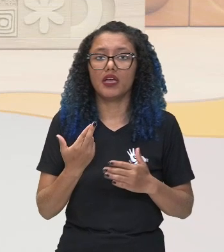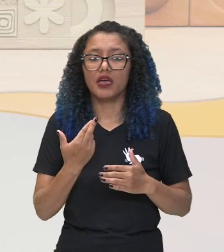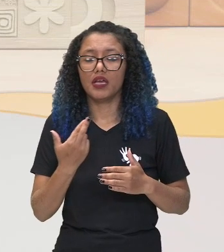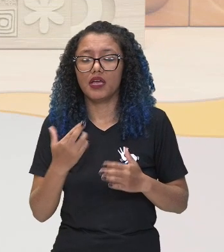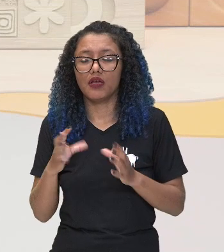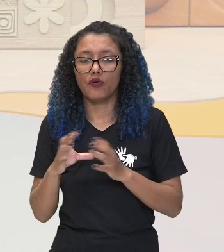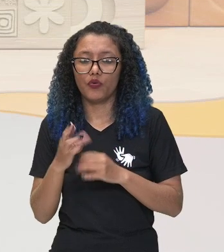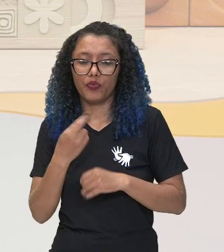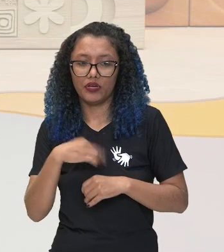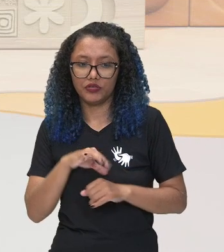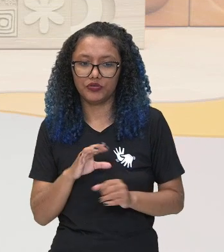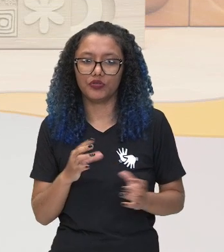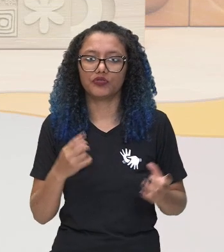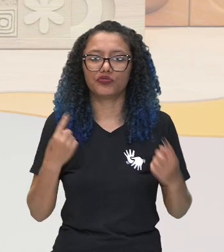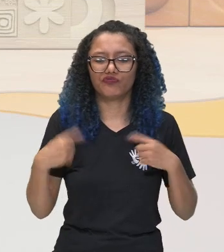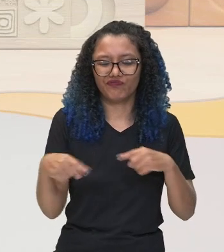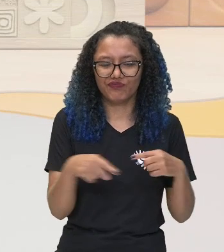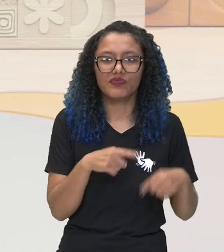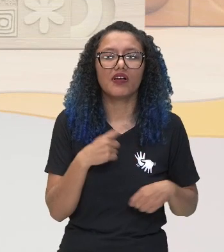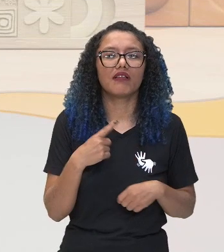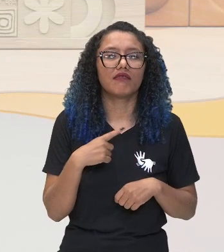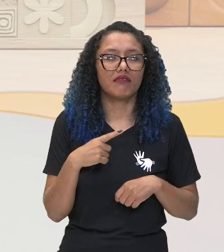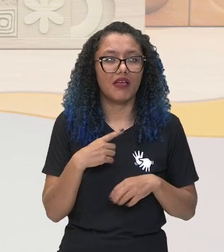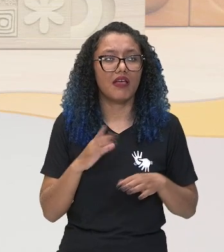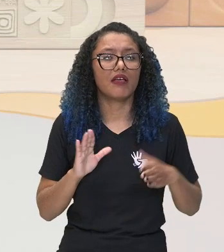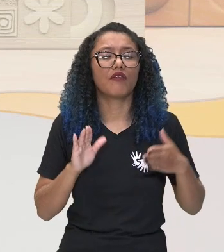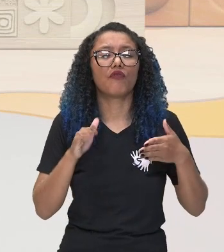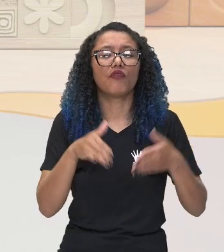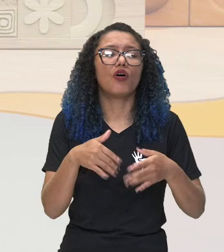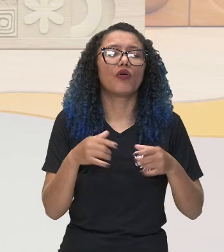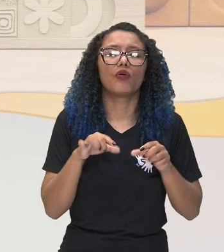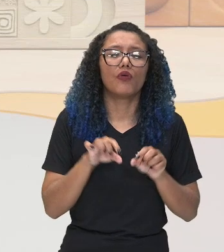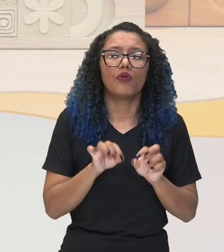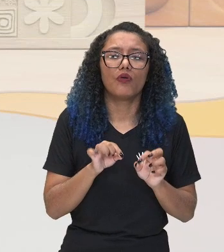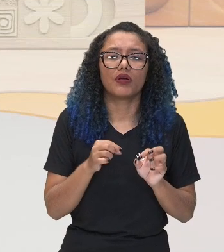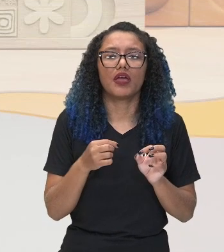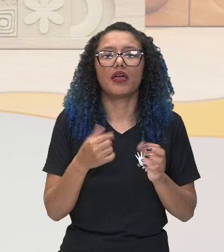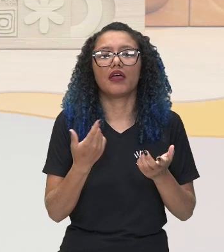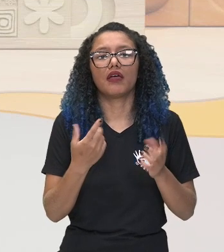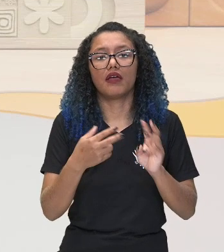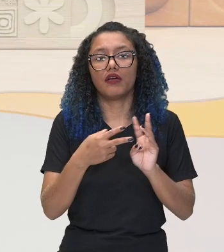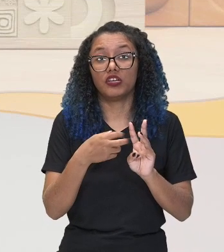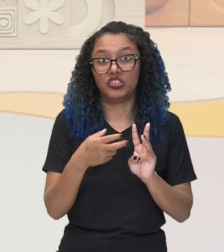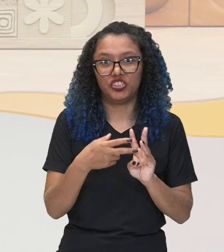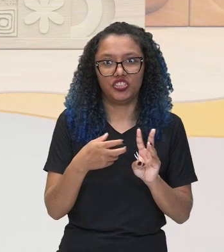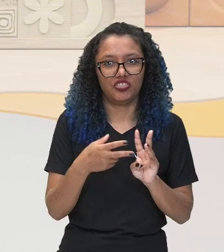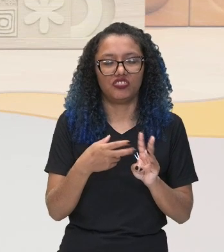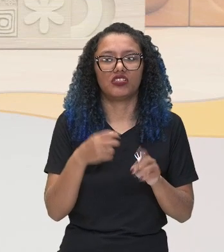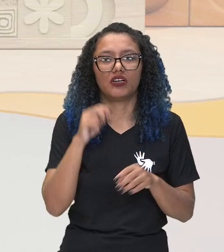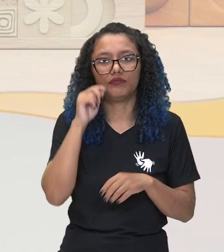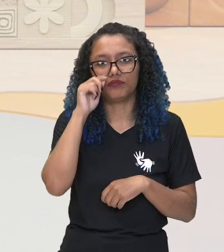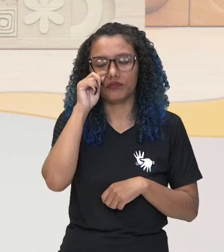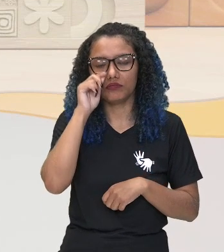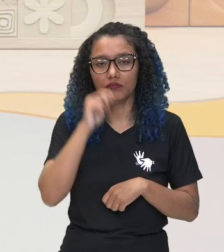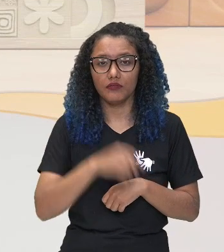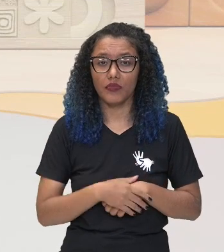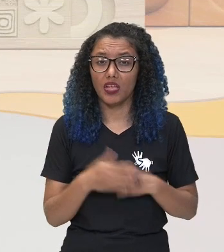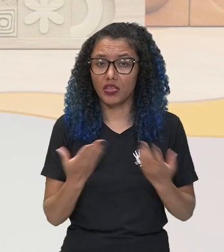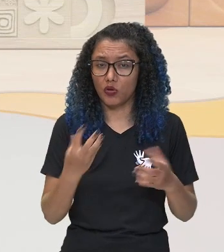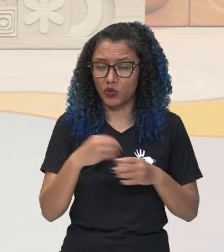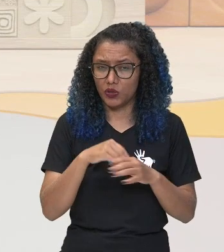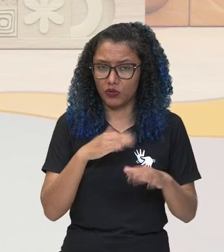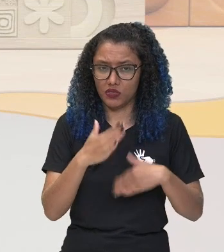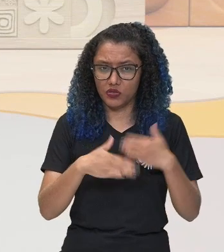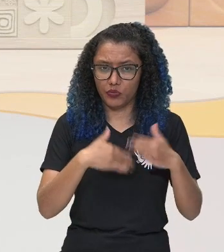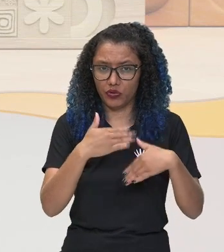de obra nativa. Então, nesse processo de colonização, nem todos vão estar falando a mesma língua em relação à